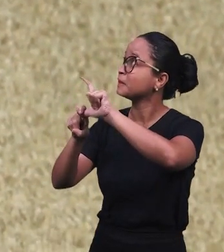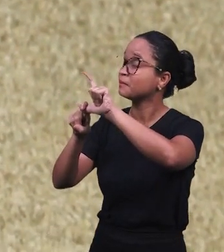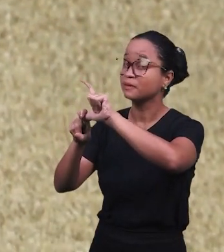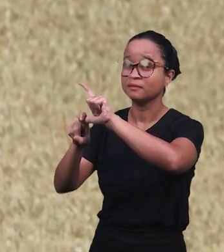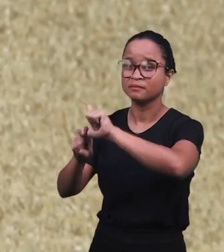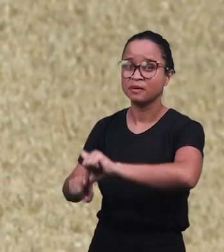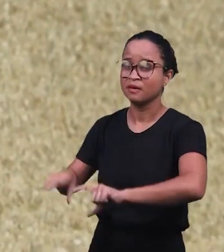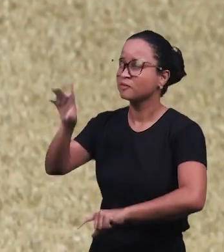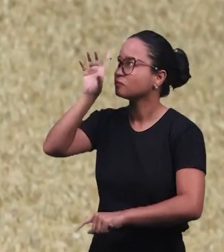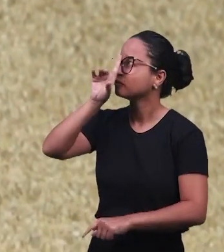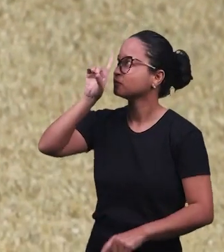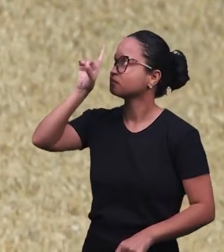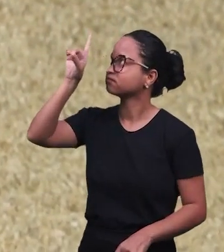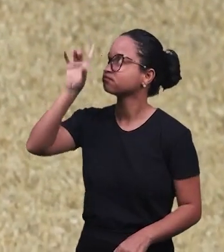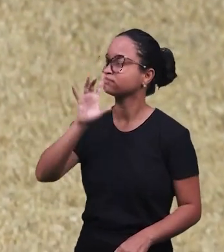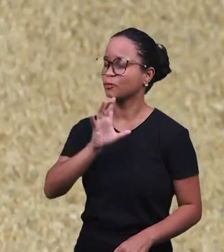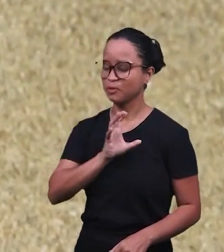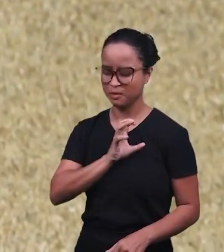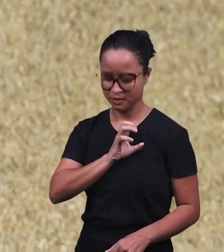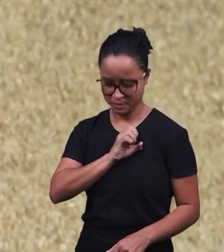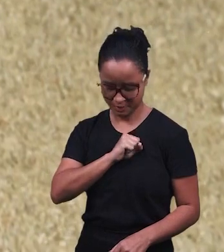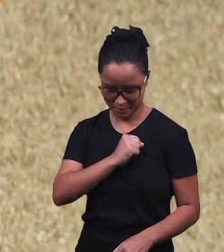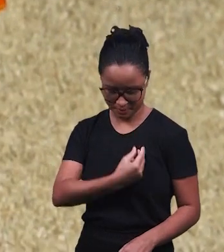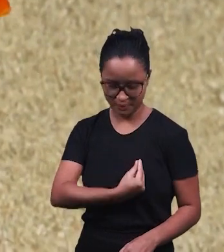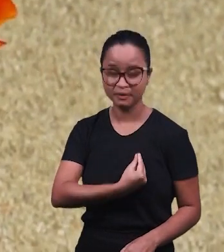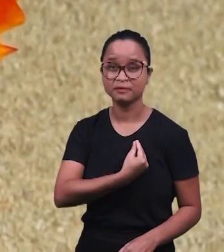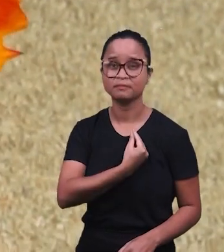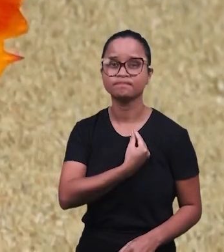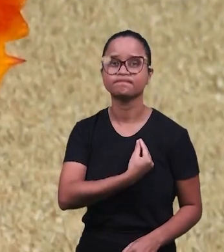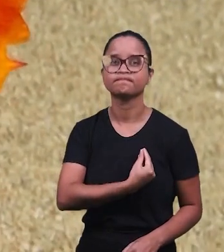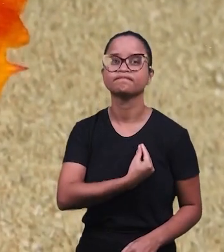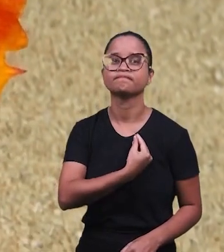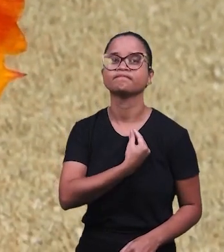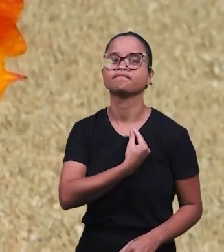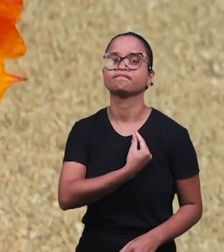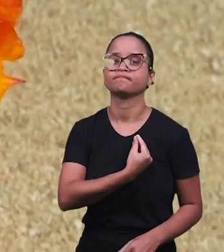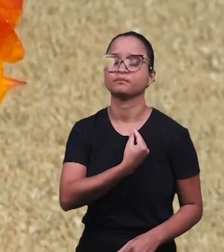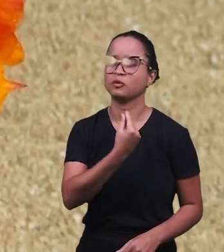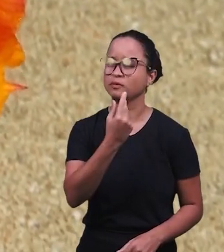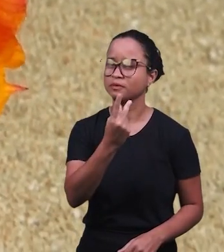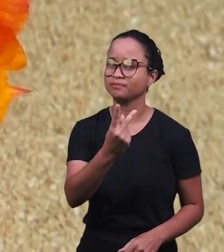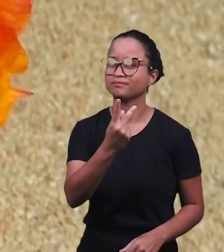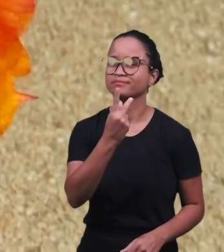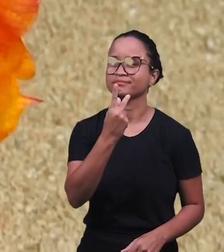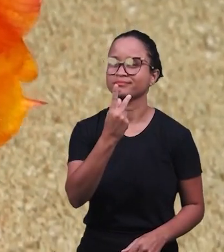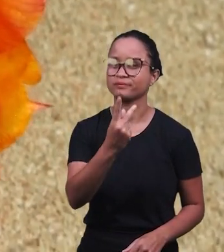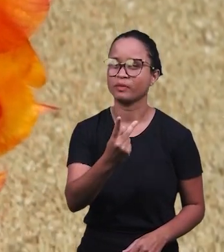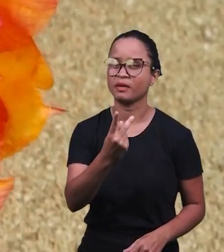Thank you.